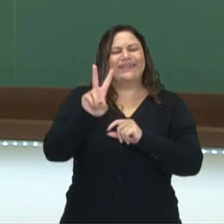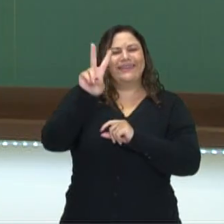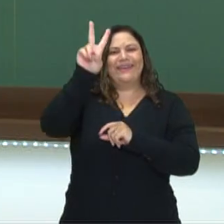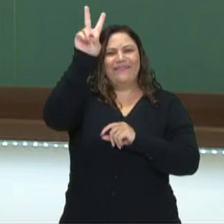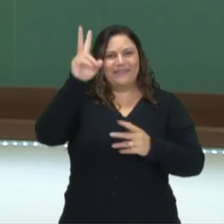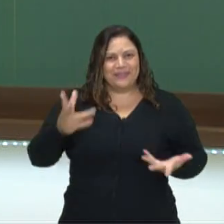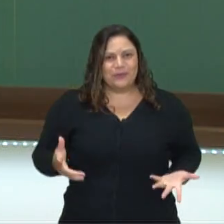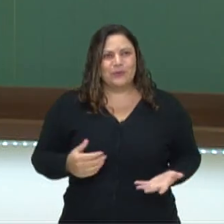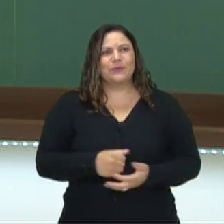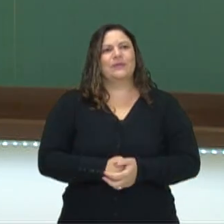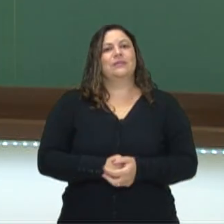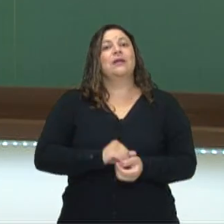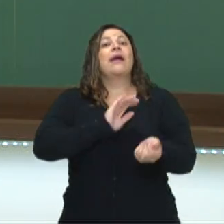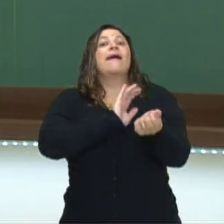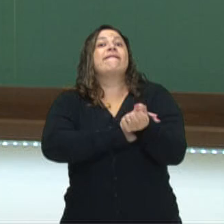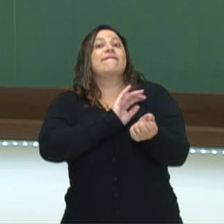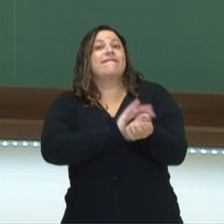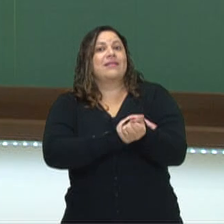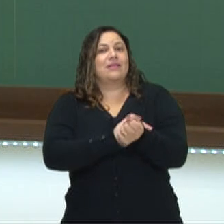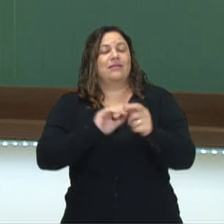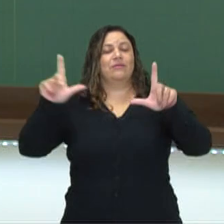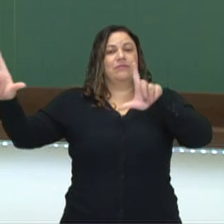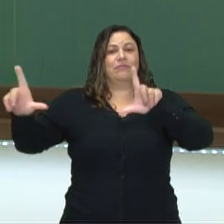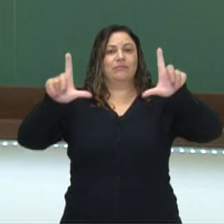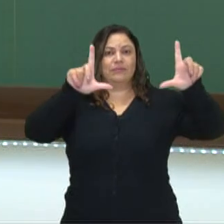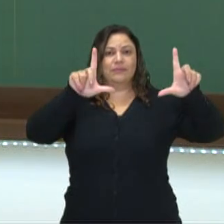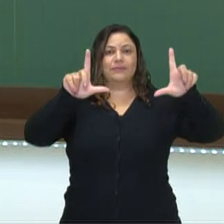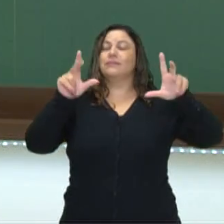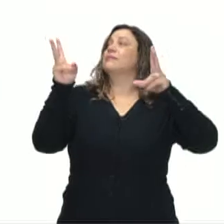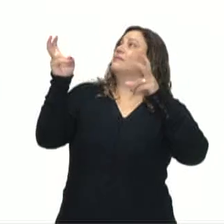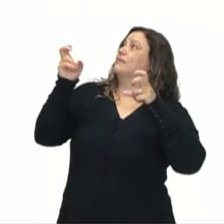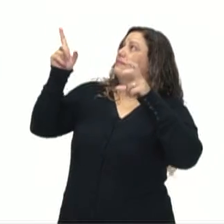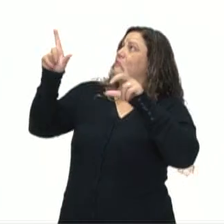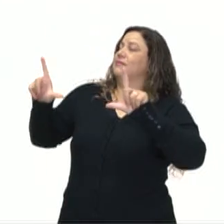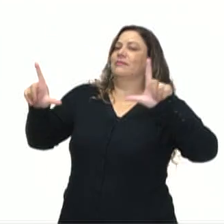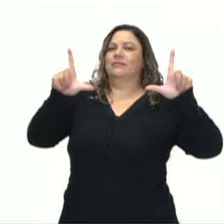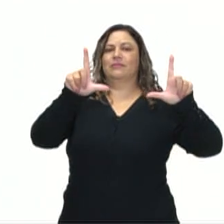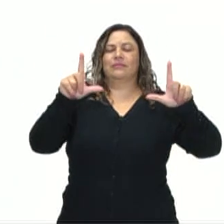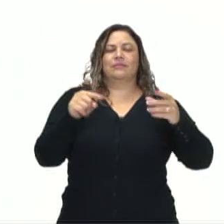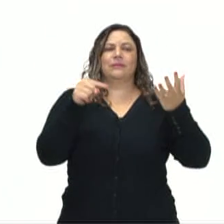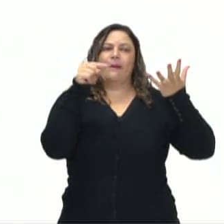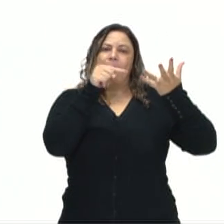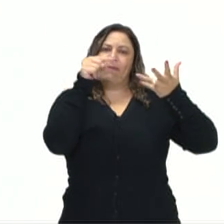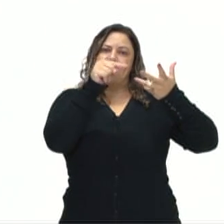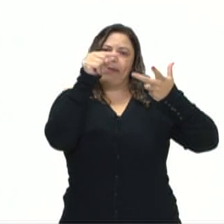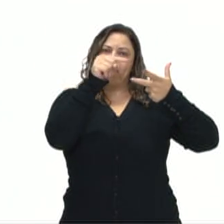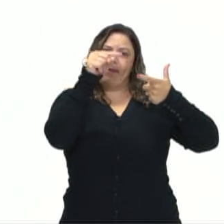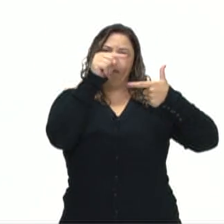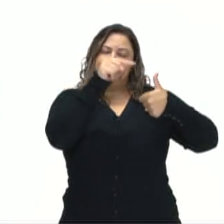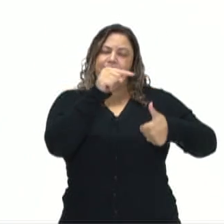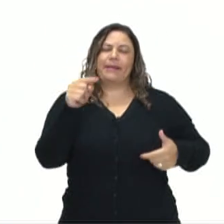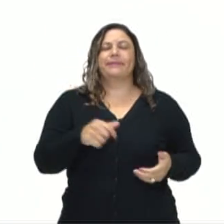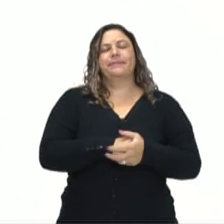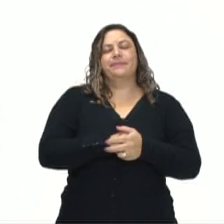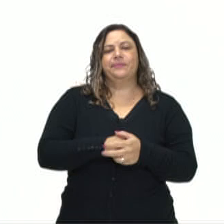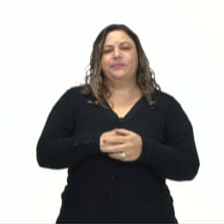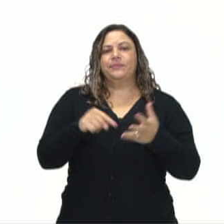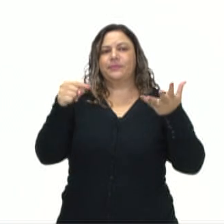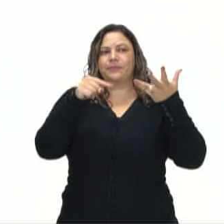virtude e o que é vício dentro desse quadro. Gula, ira, egoísmo,